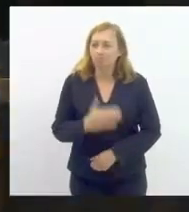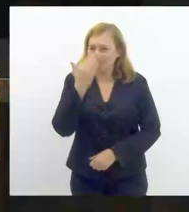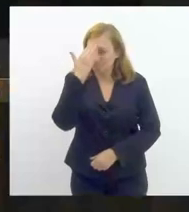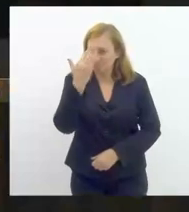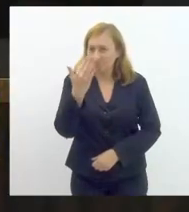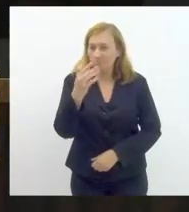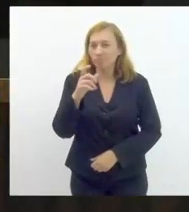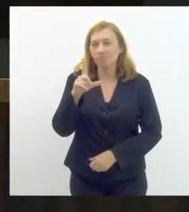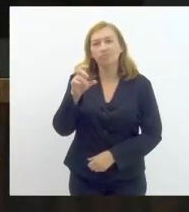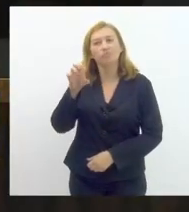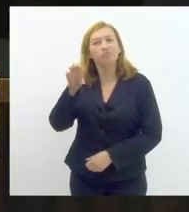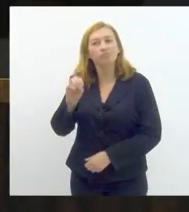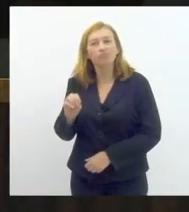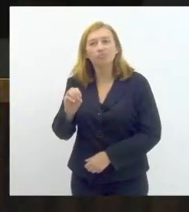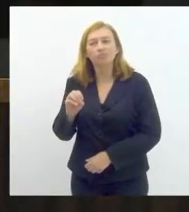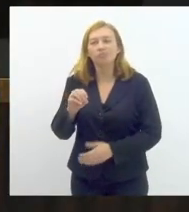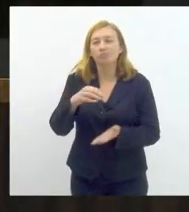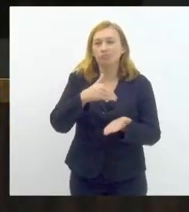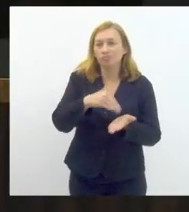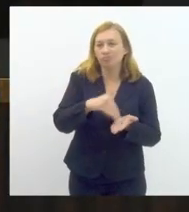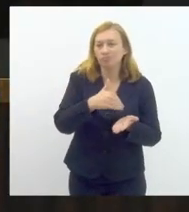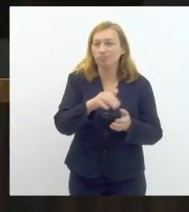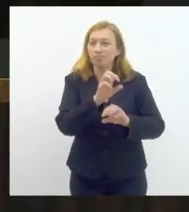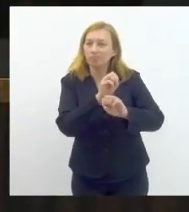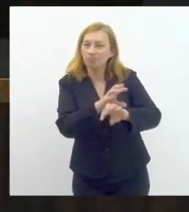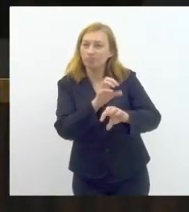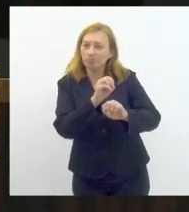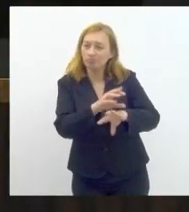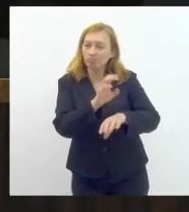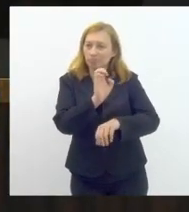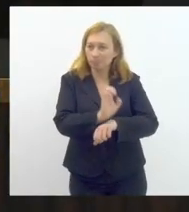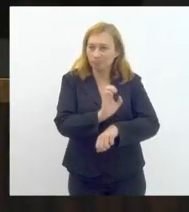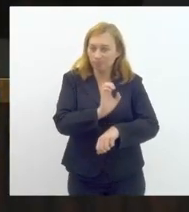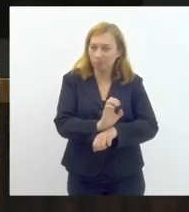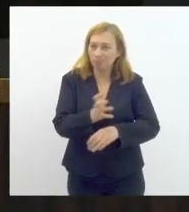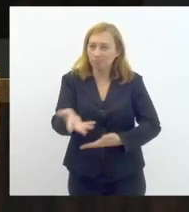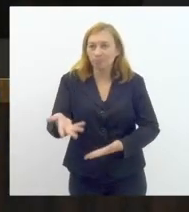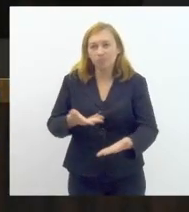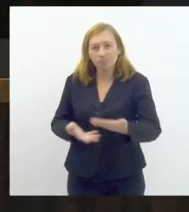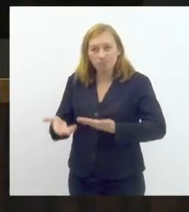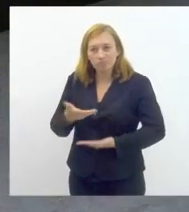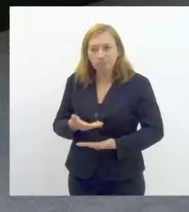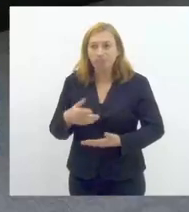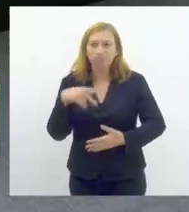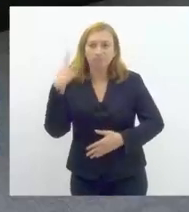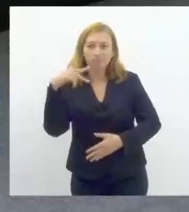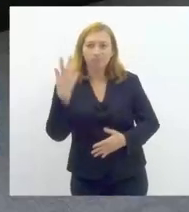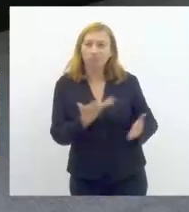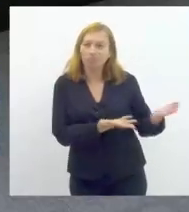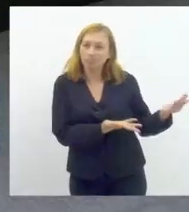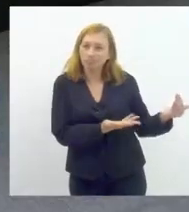Agradecer o Léo Lugão, da SEDUC, que é também um grande parceiro do Parlamento Juvenil.